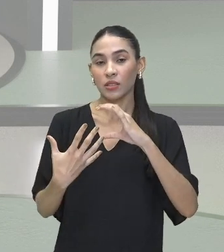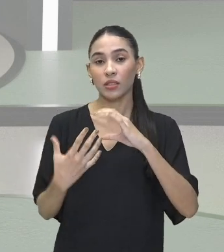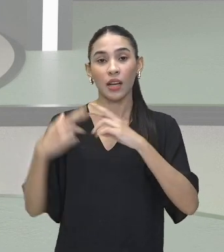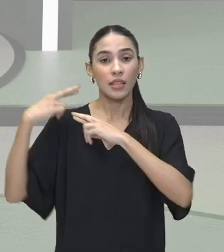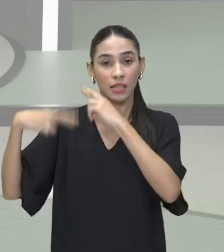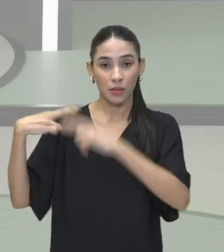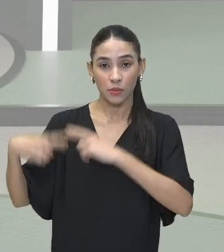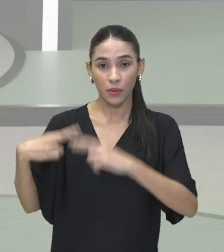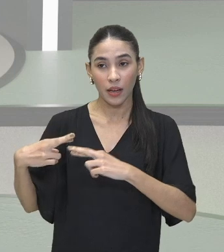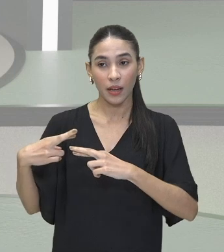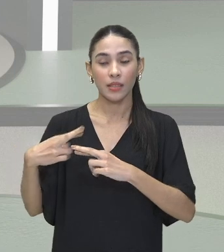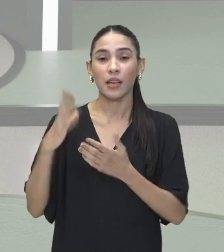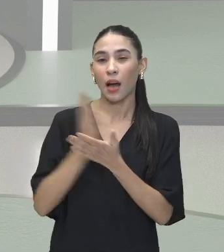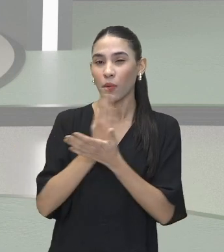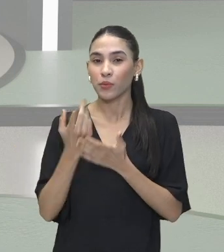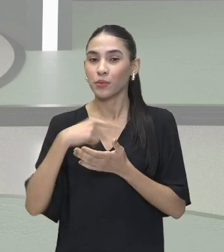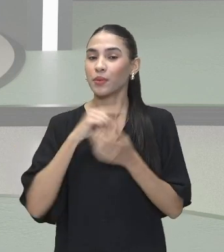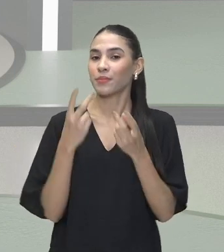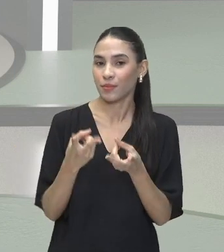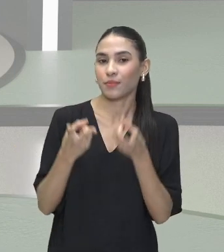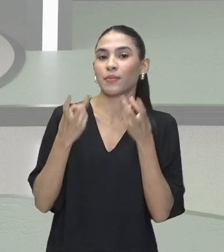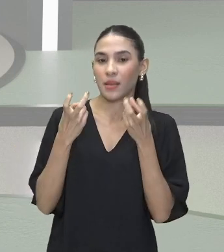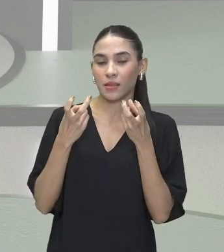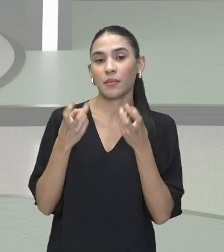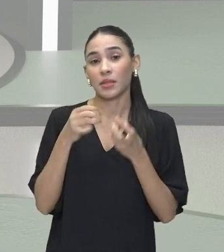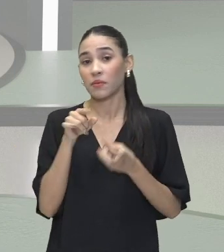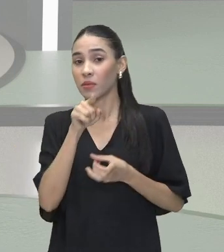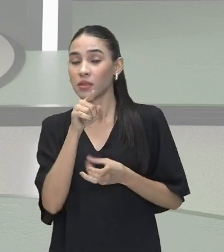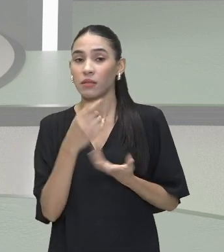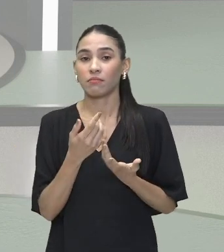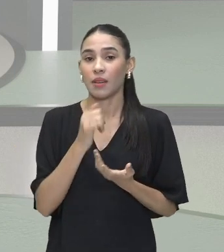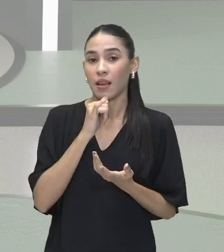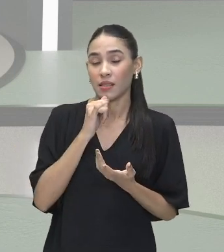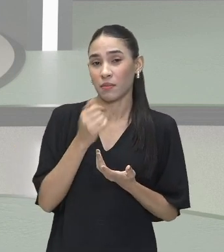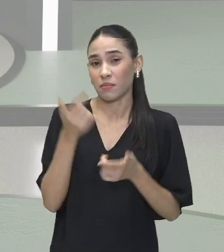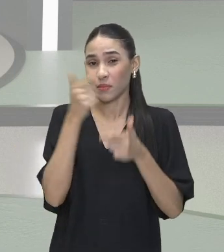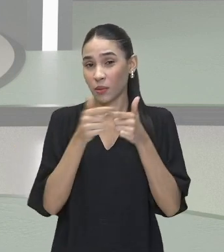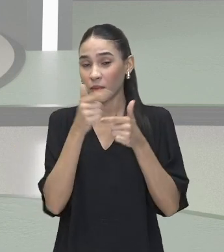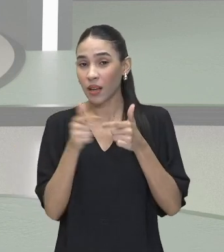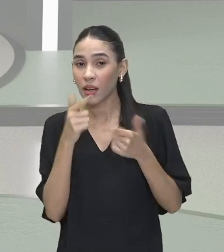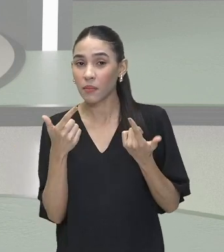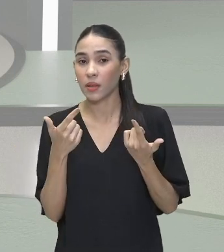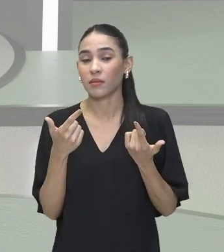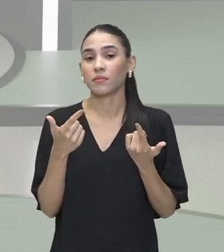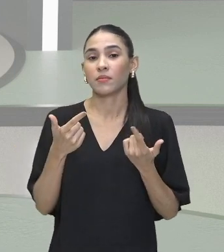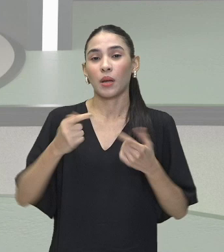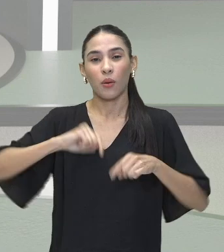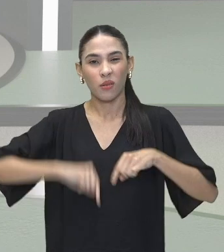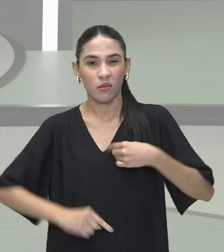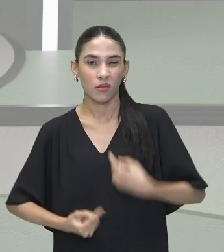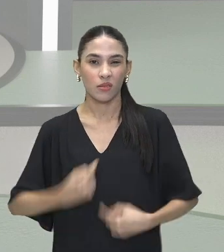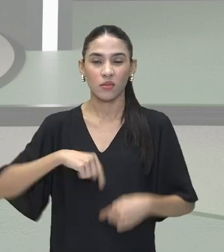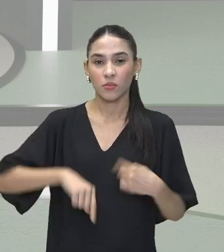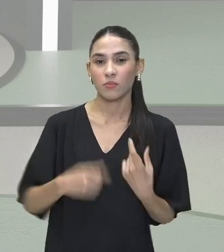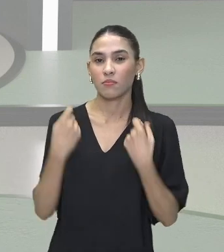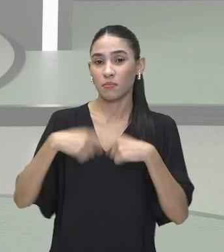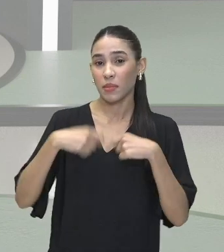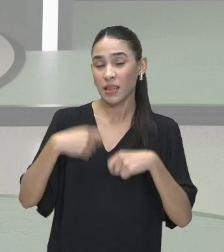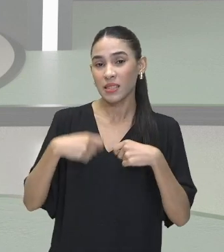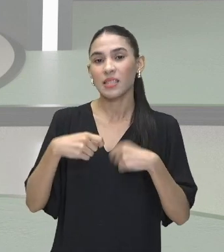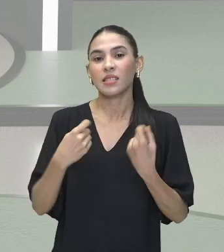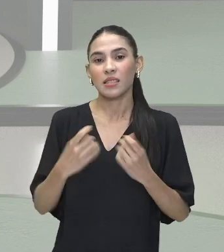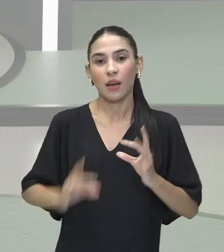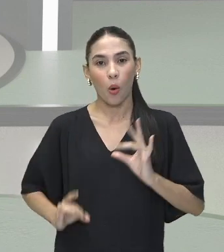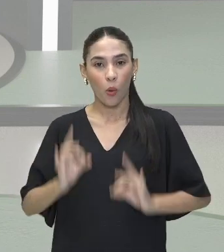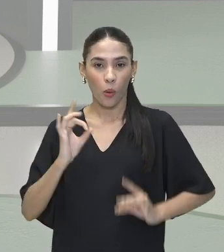sexuais. Alguns a gente consegue, se você tem problema, né, no organismo e precisa fazer reposição,